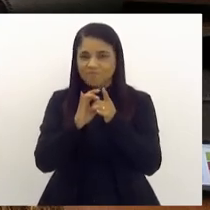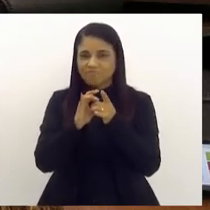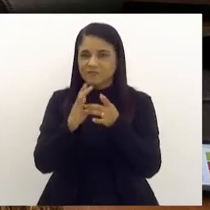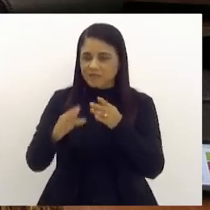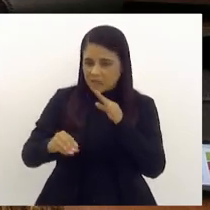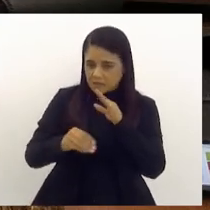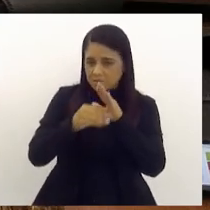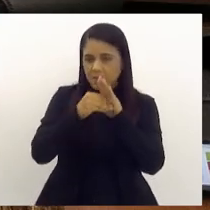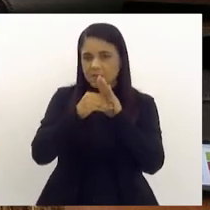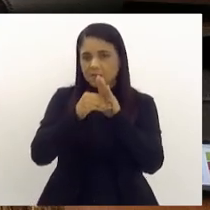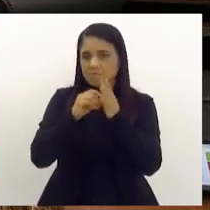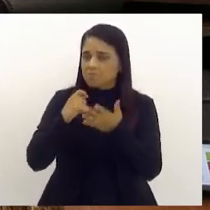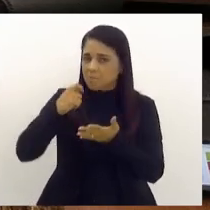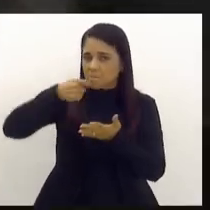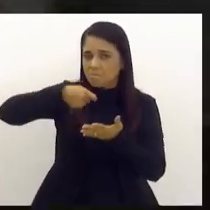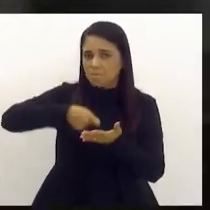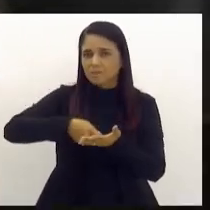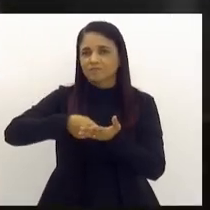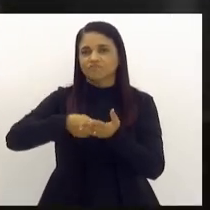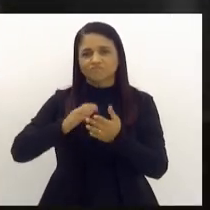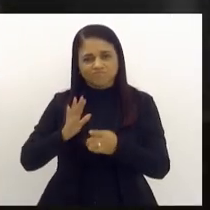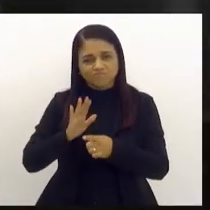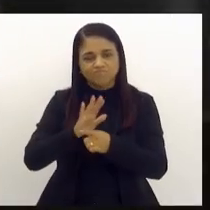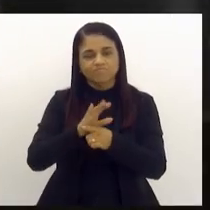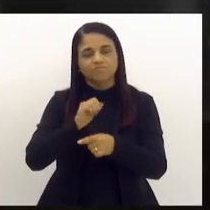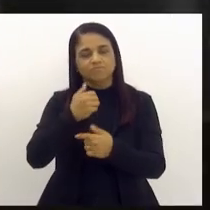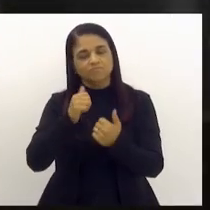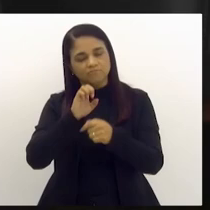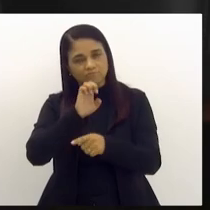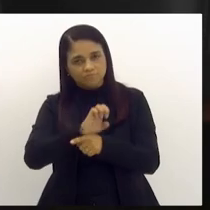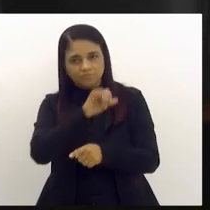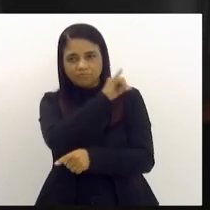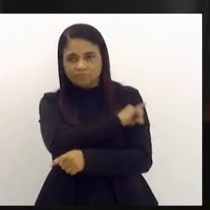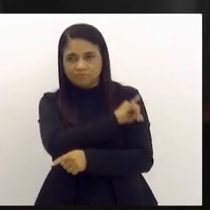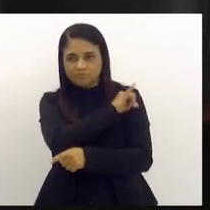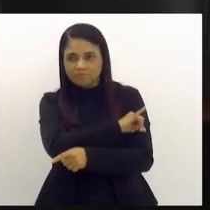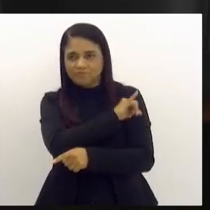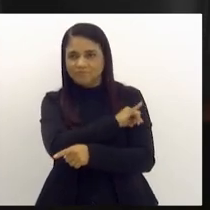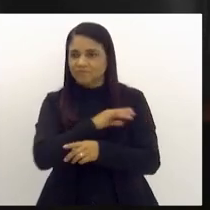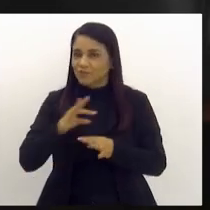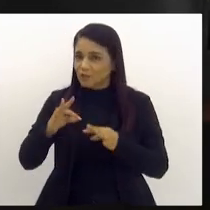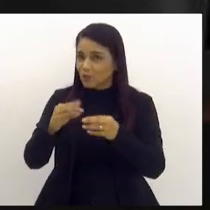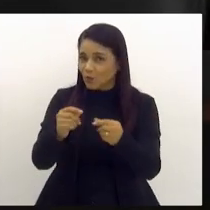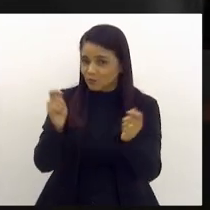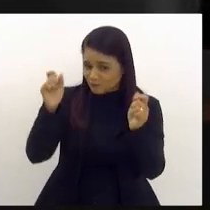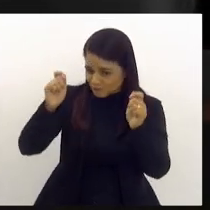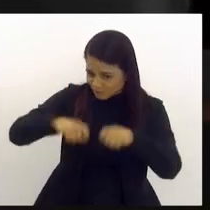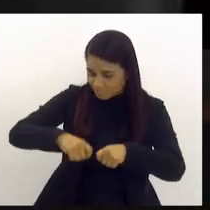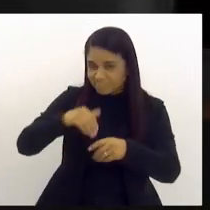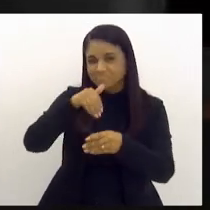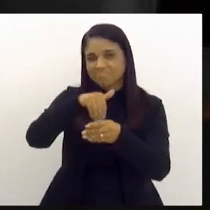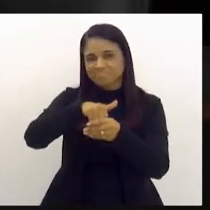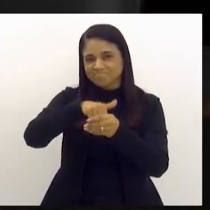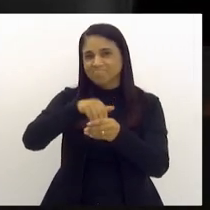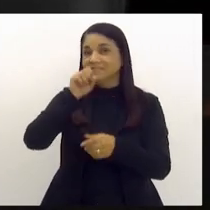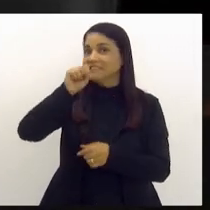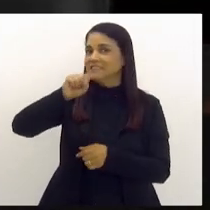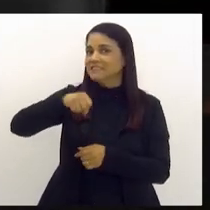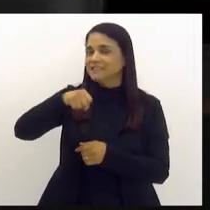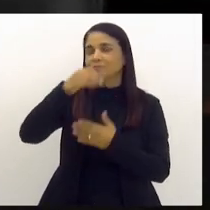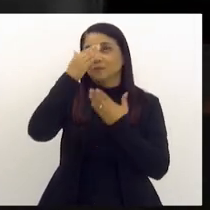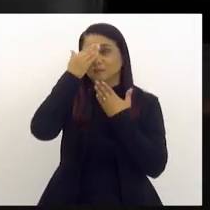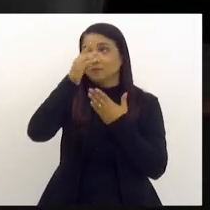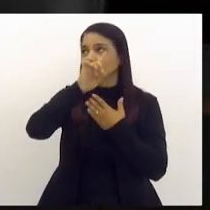emenda é positiva para todos, para a gente ajudar o nosso estado do Rio de Janeiro. Espero que todos votem sim, pelo amor de Deus.